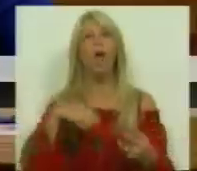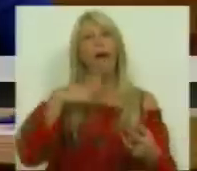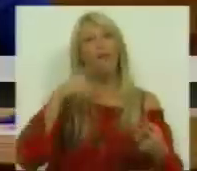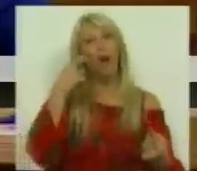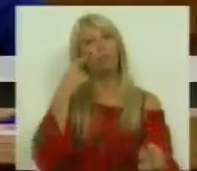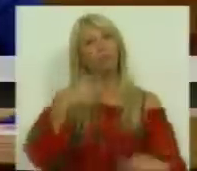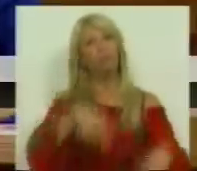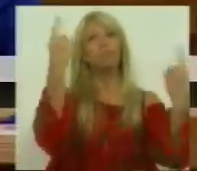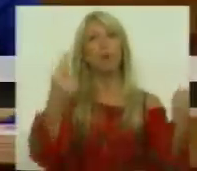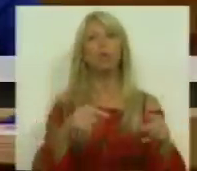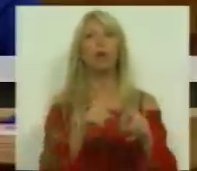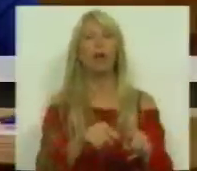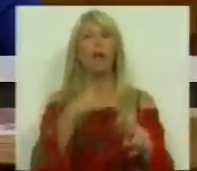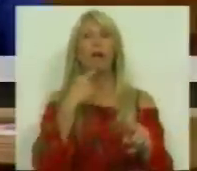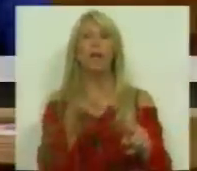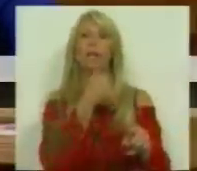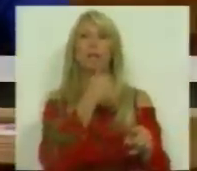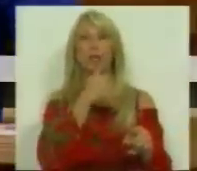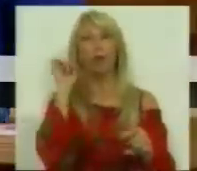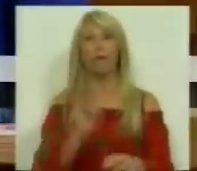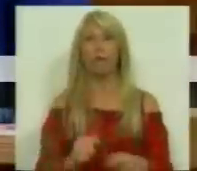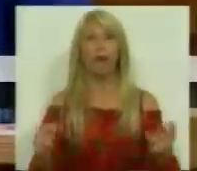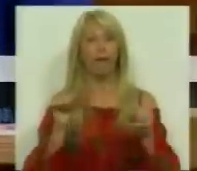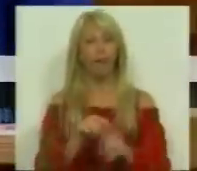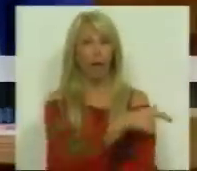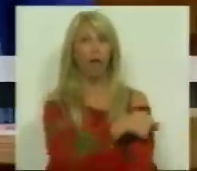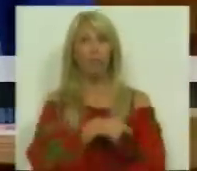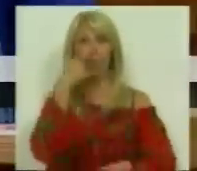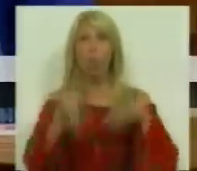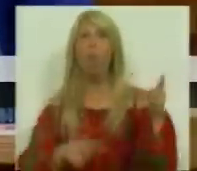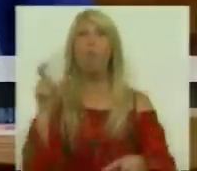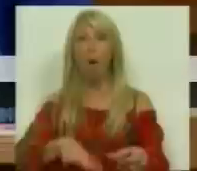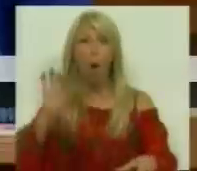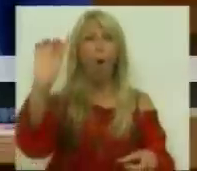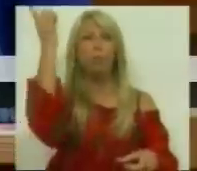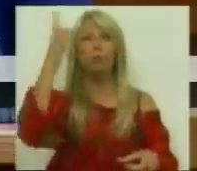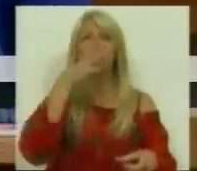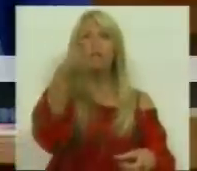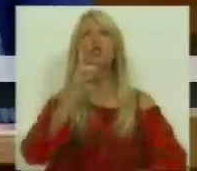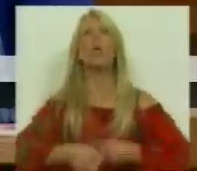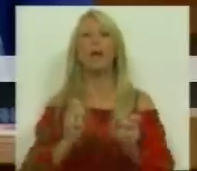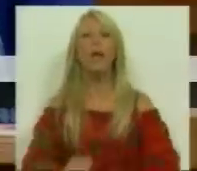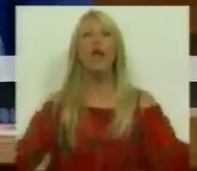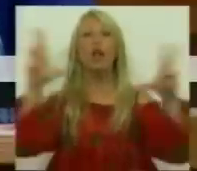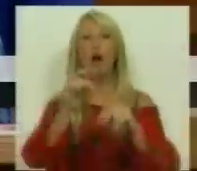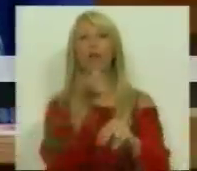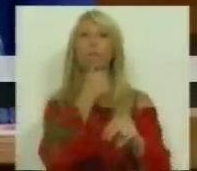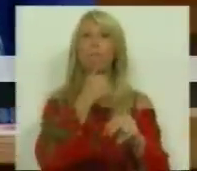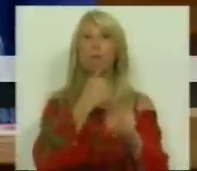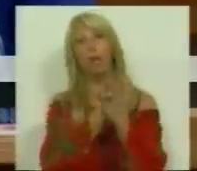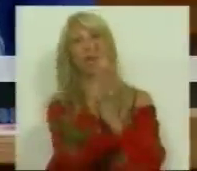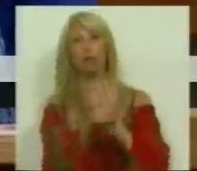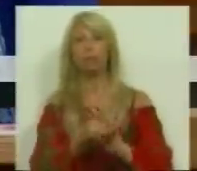aqui, perante os representantes escolhidos pelo povo, que devia estar a anunciar as novas medidas de austeridade e não